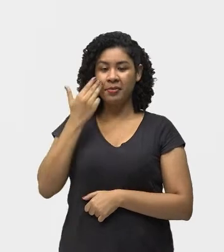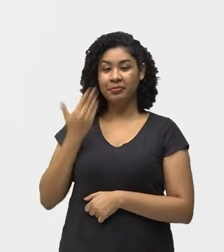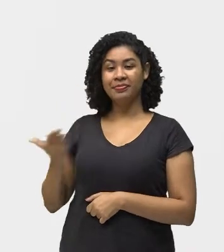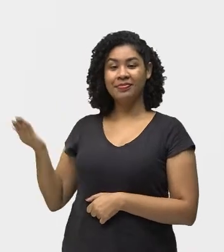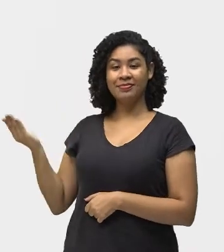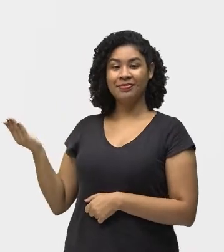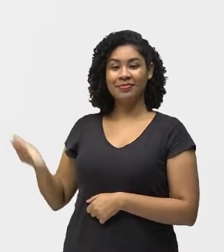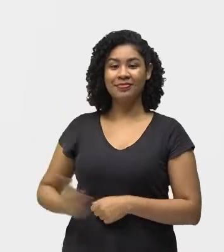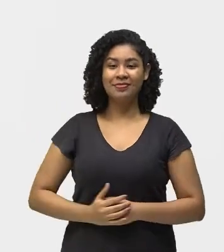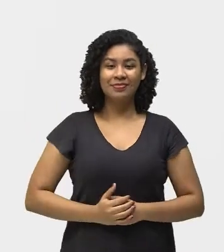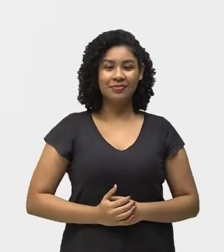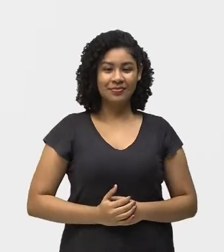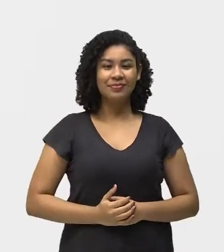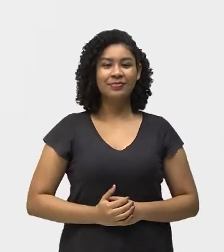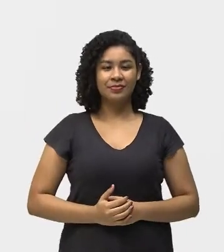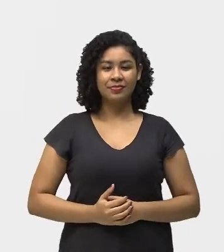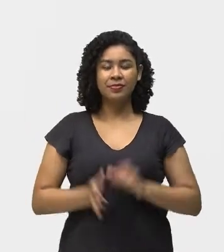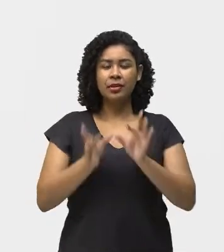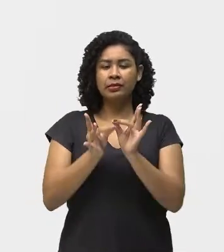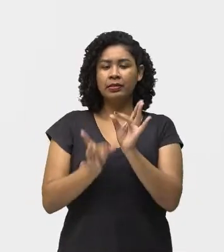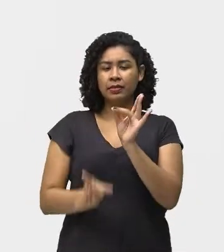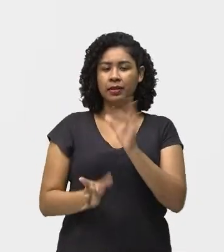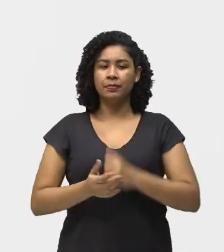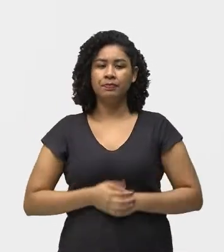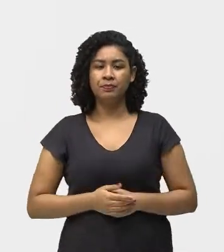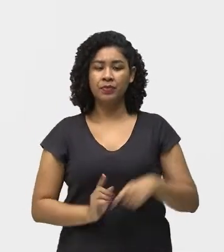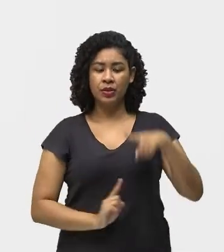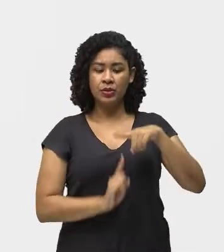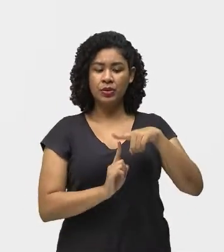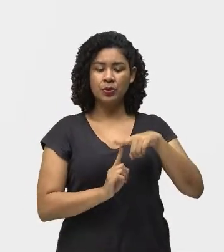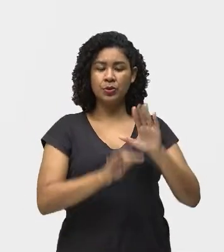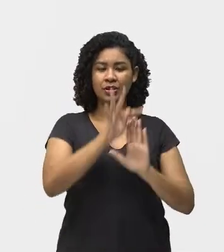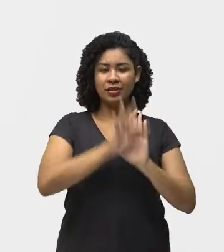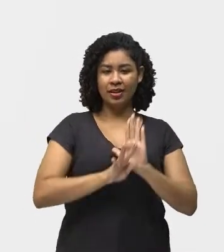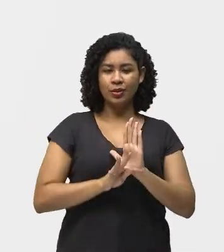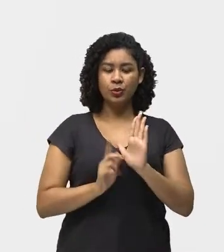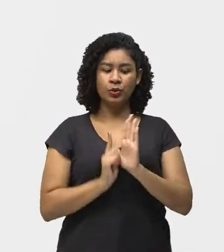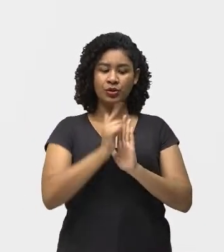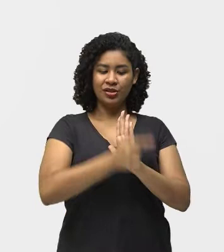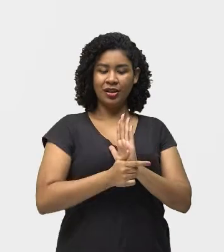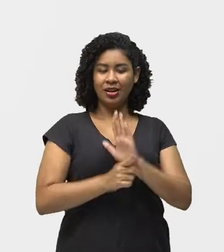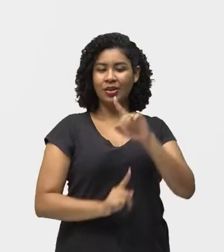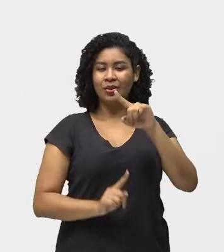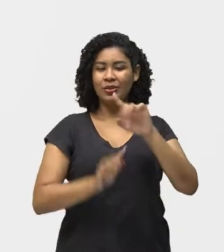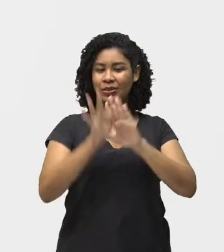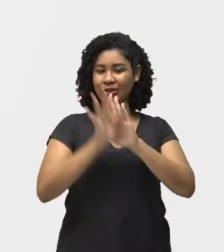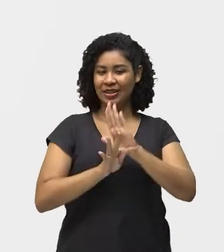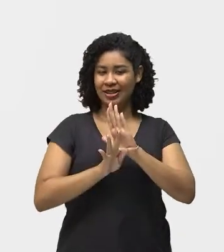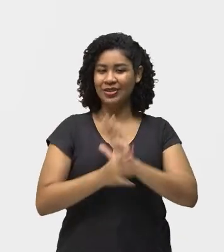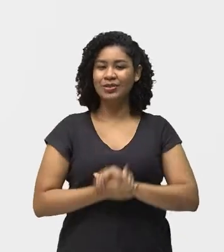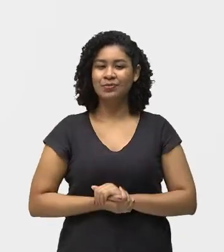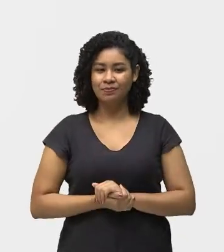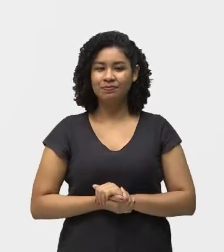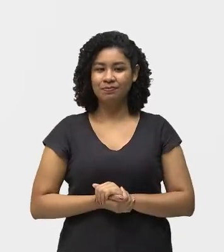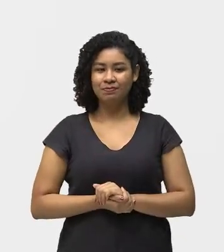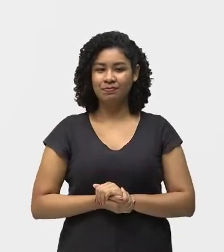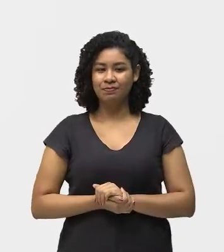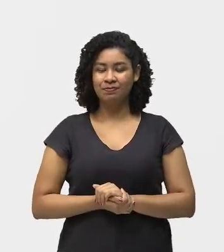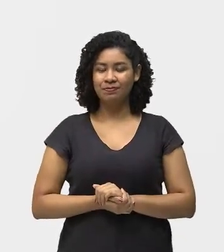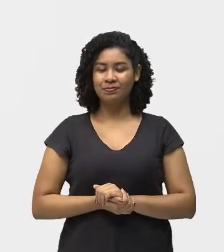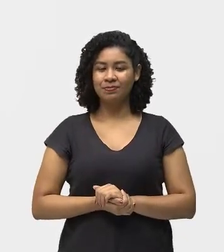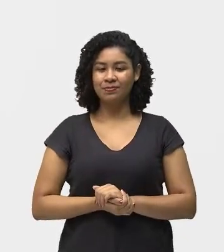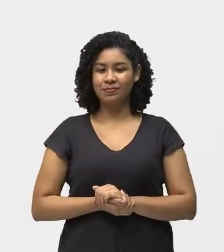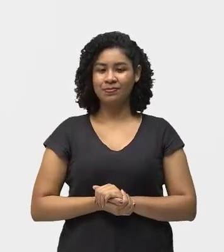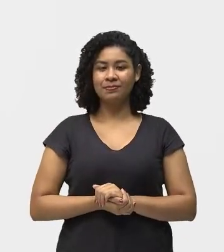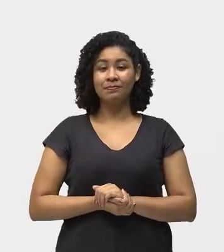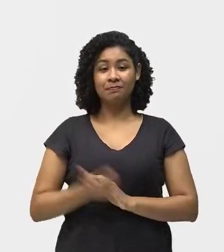scanning. O detalhamento é tipologia textual e gênero textual. Elementos linguísticos simples. Então